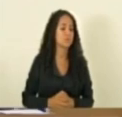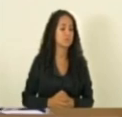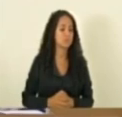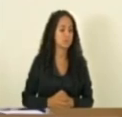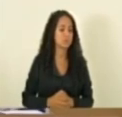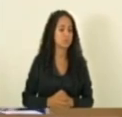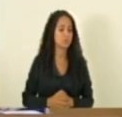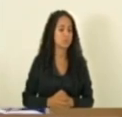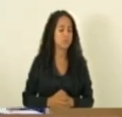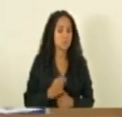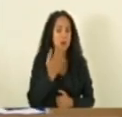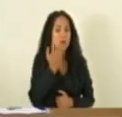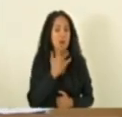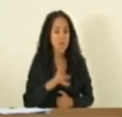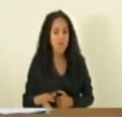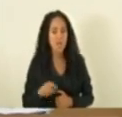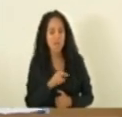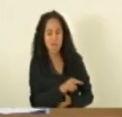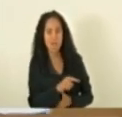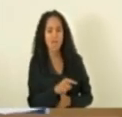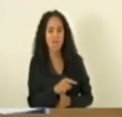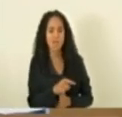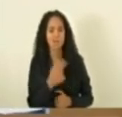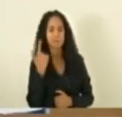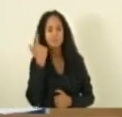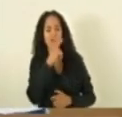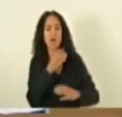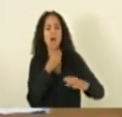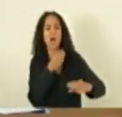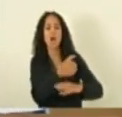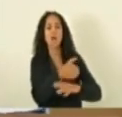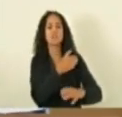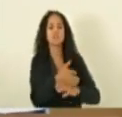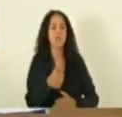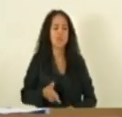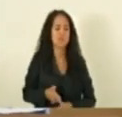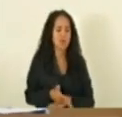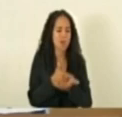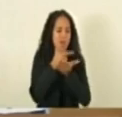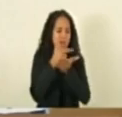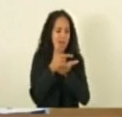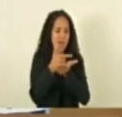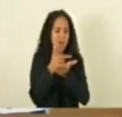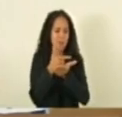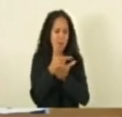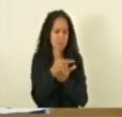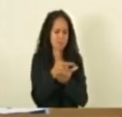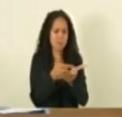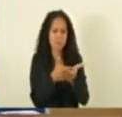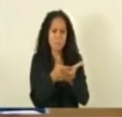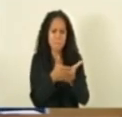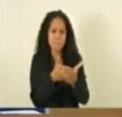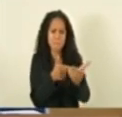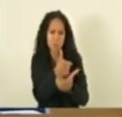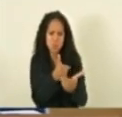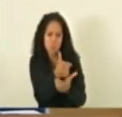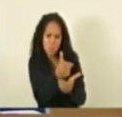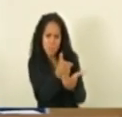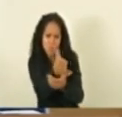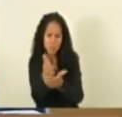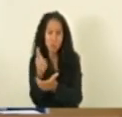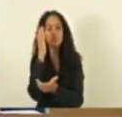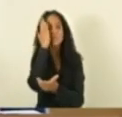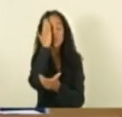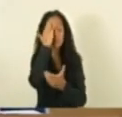A criança tinha acesso a armas, Freitas. Sabia manuseá-las. Ela tinha dentro de